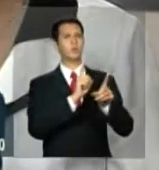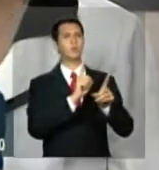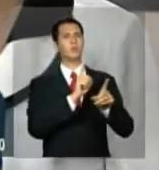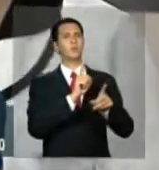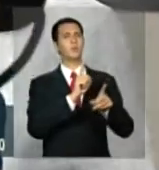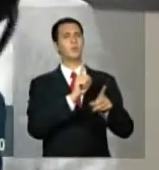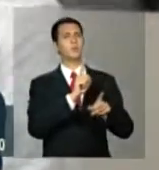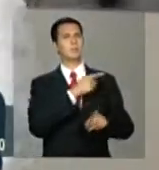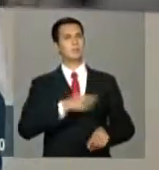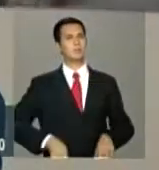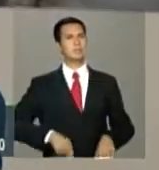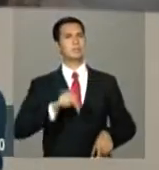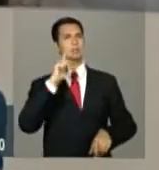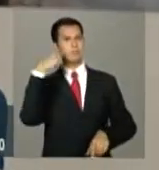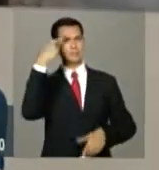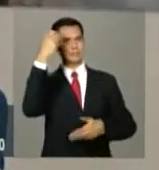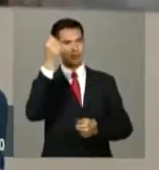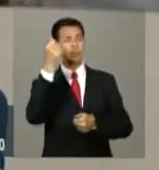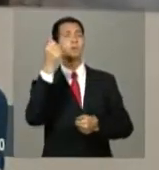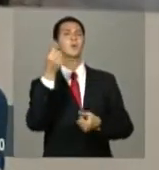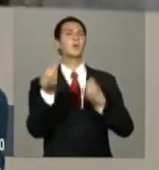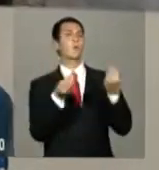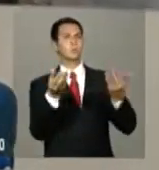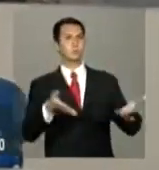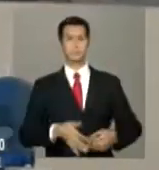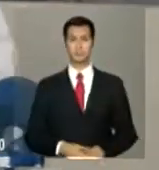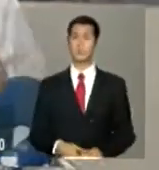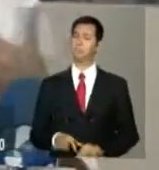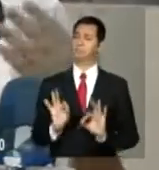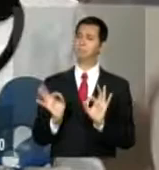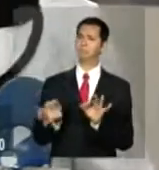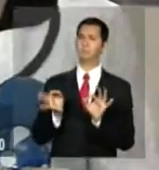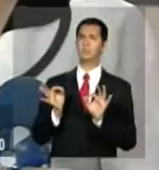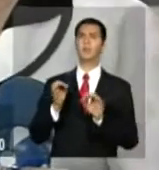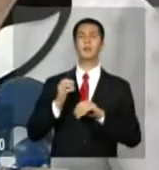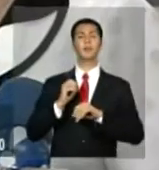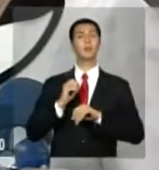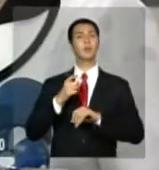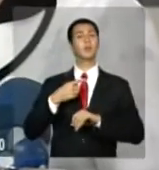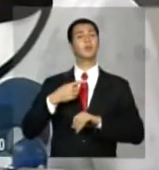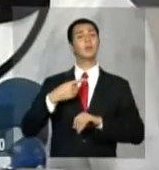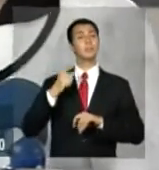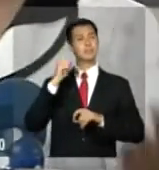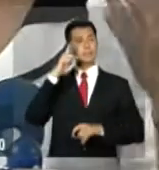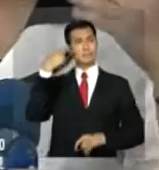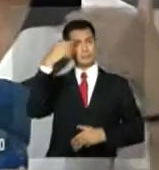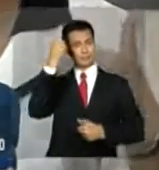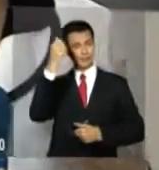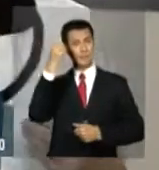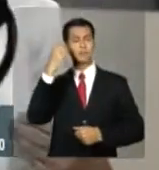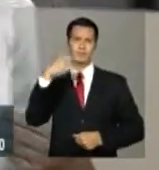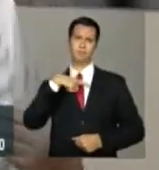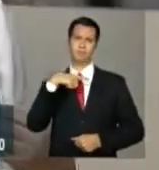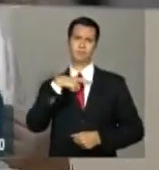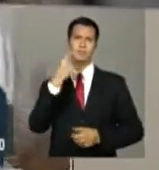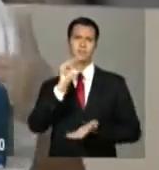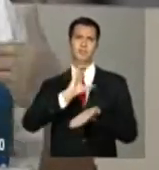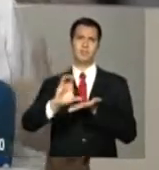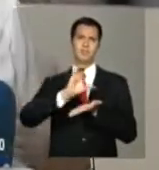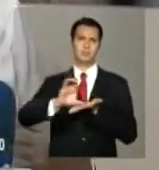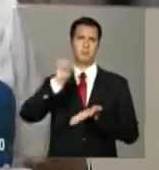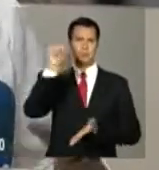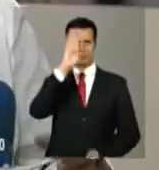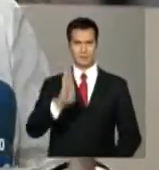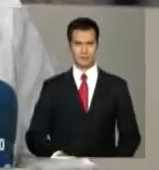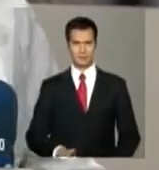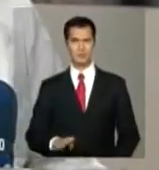Obviamente, nós temos relações bilaterais com a Espanha. A Espanha tem grandes investimentos no Brasil, tanto do